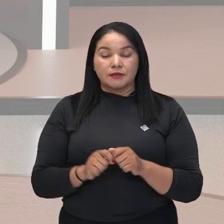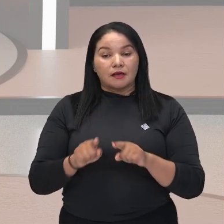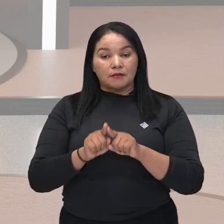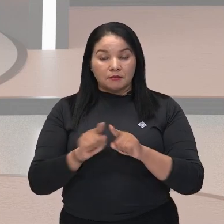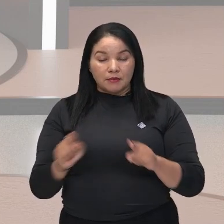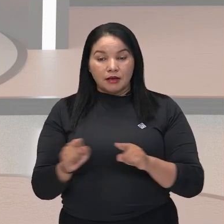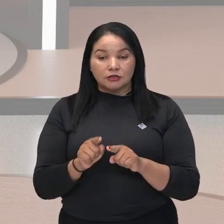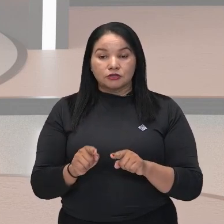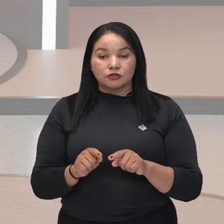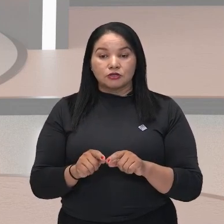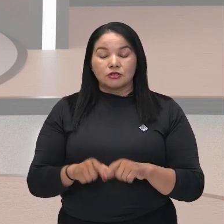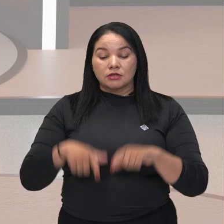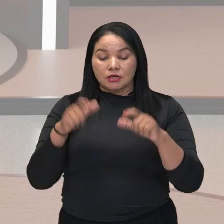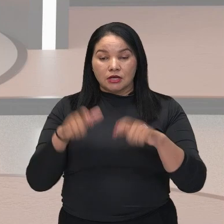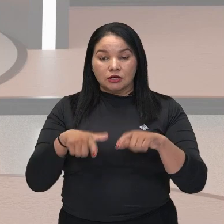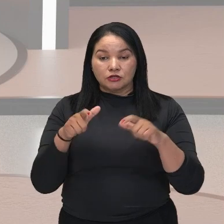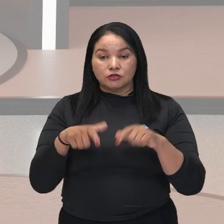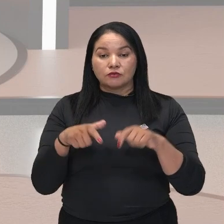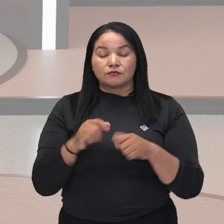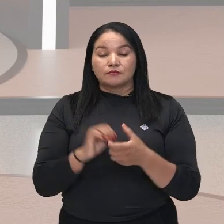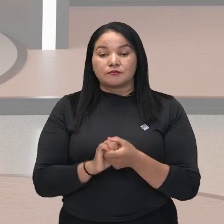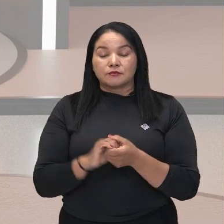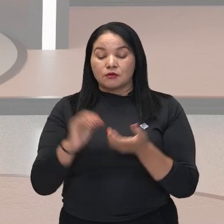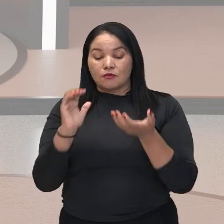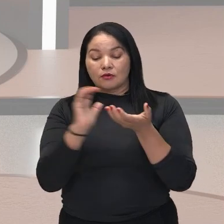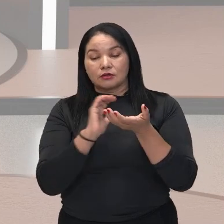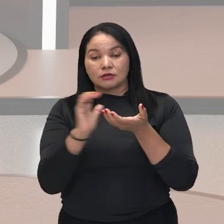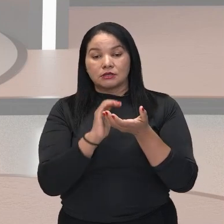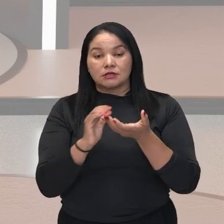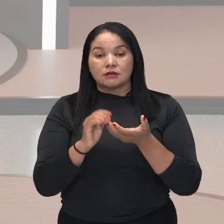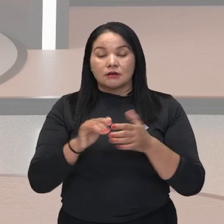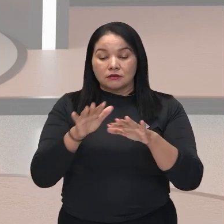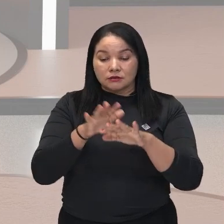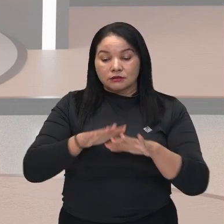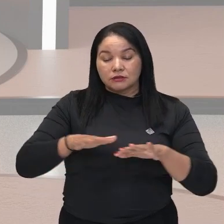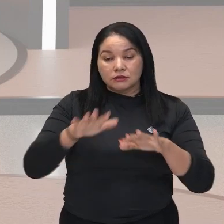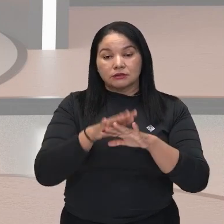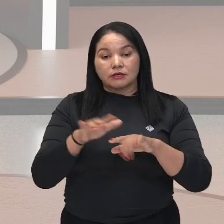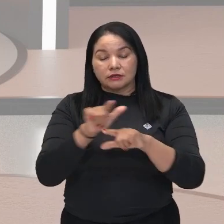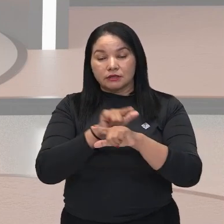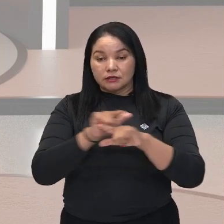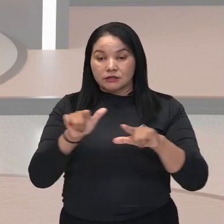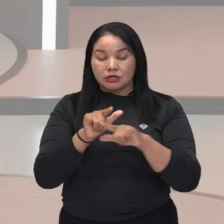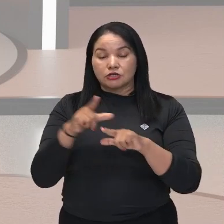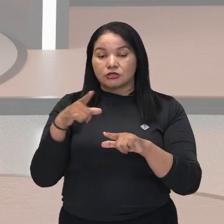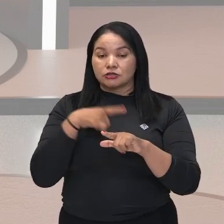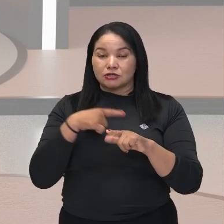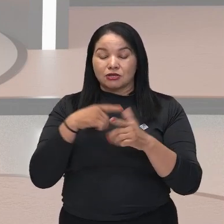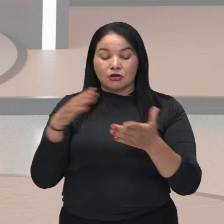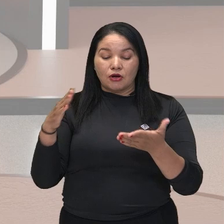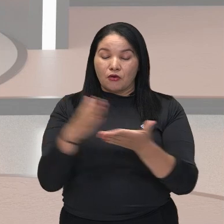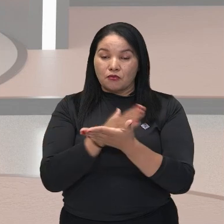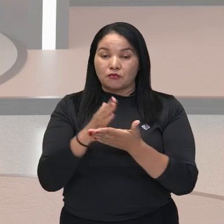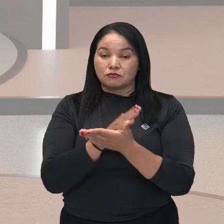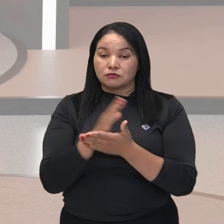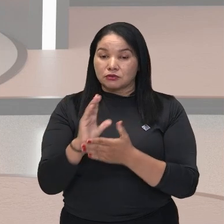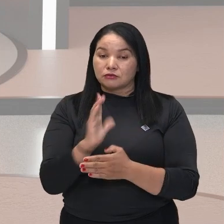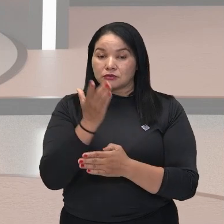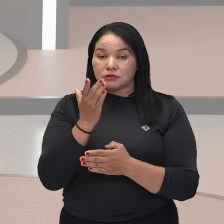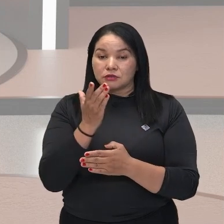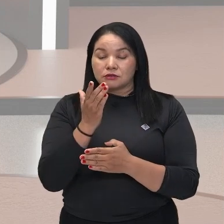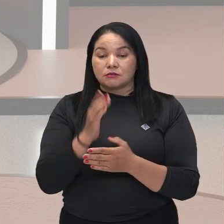Médio, por conta de grandes áreas desérticas, vamos ter aí algumas situações em relação à parte